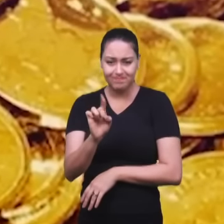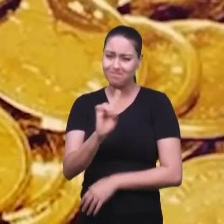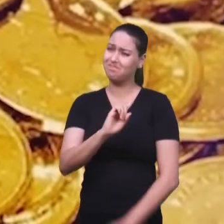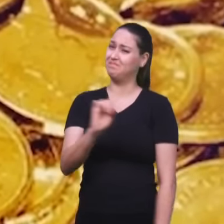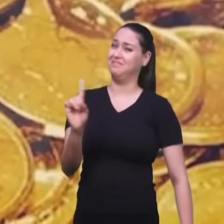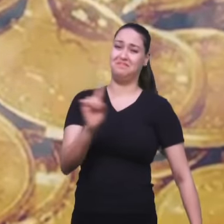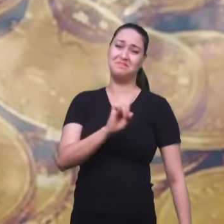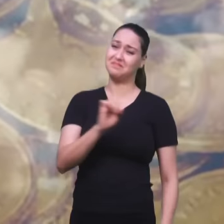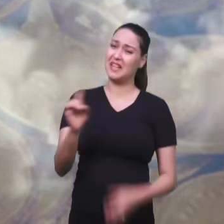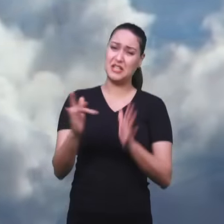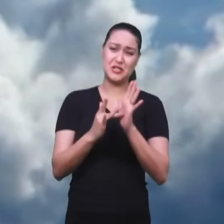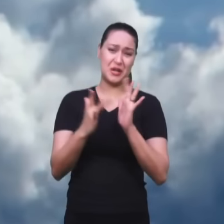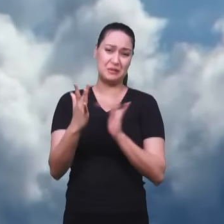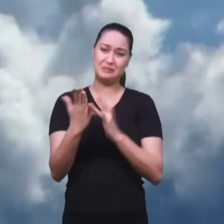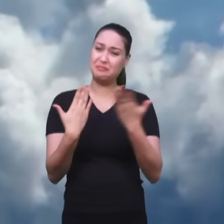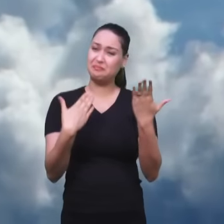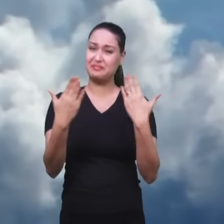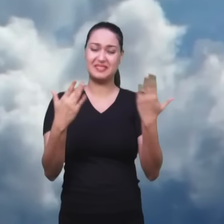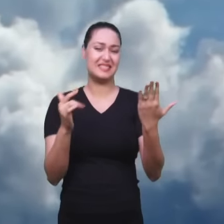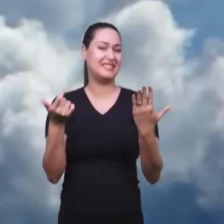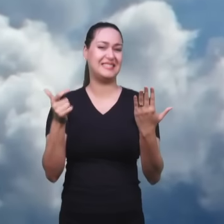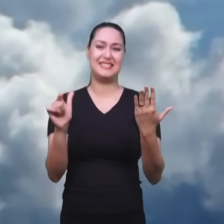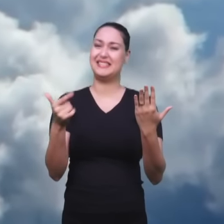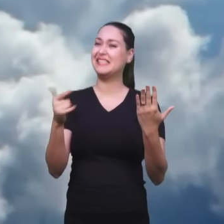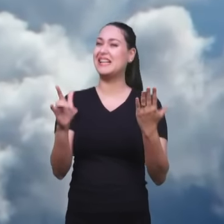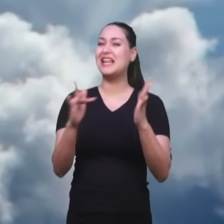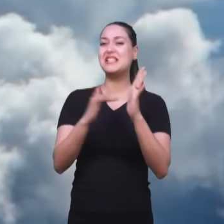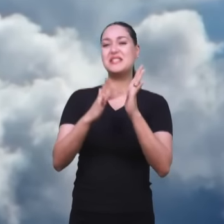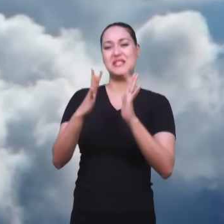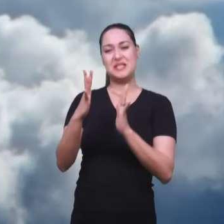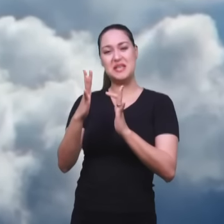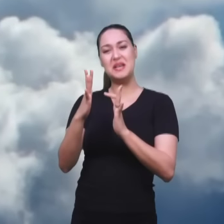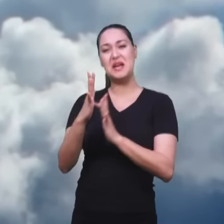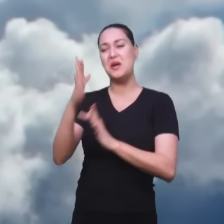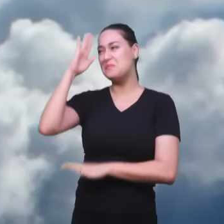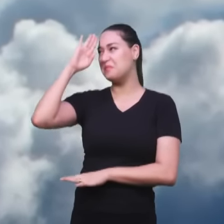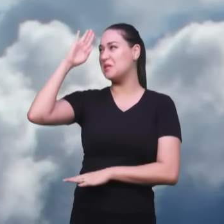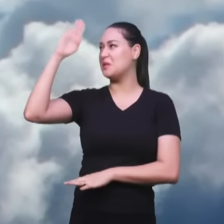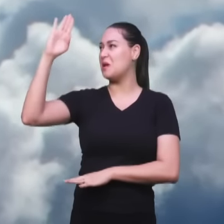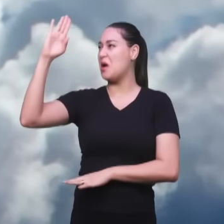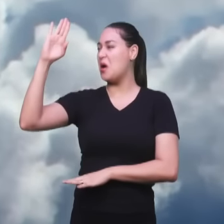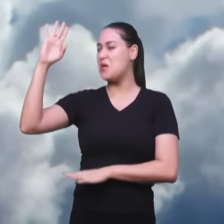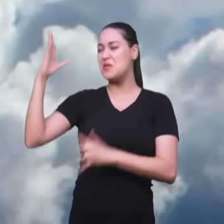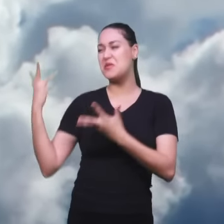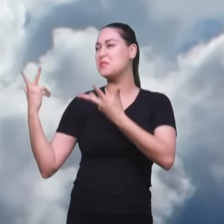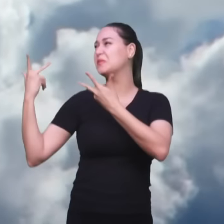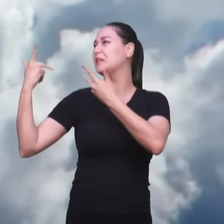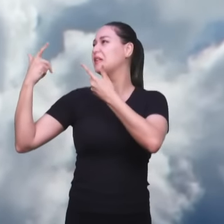Jesus É o meu Tesouro Com Ele